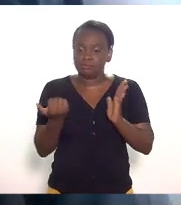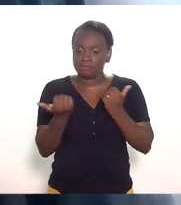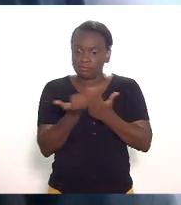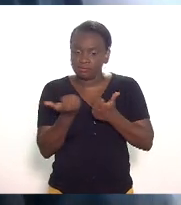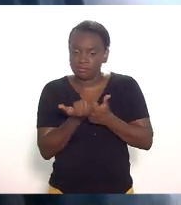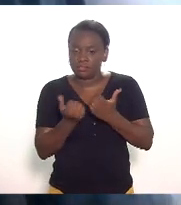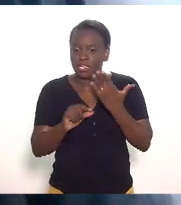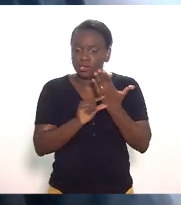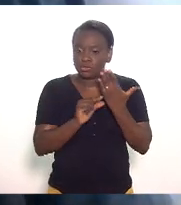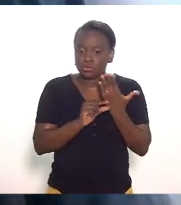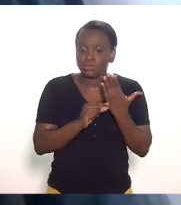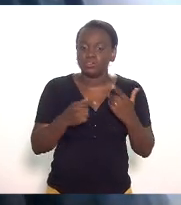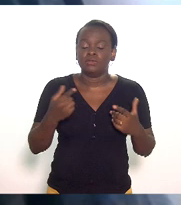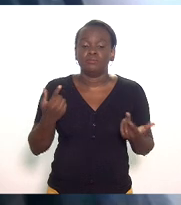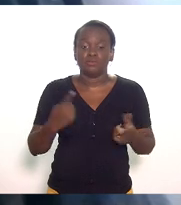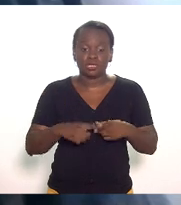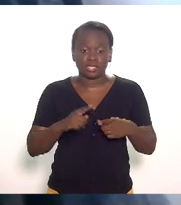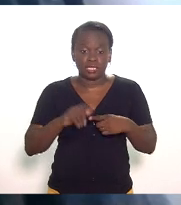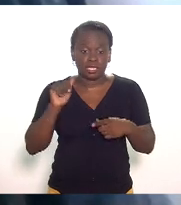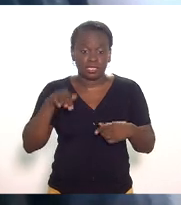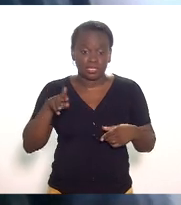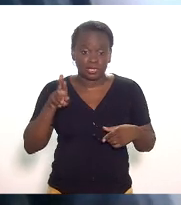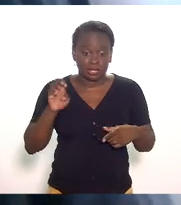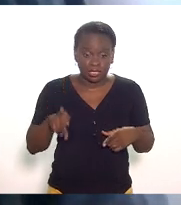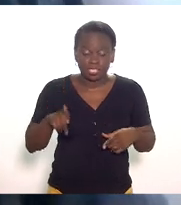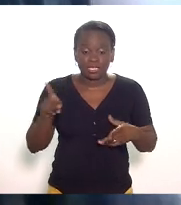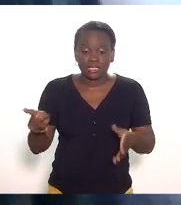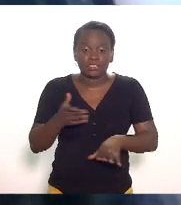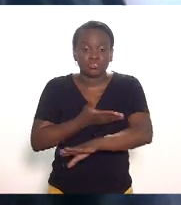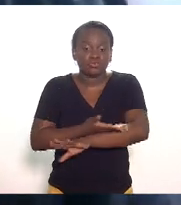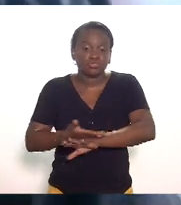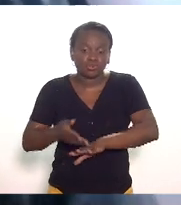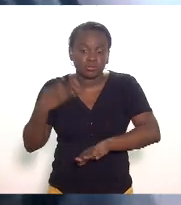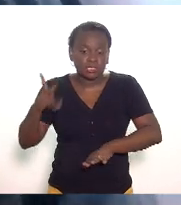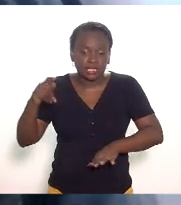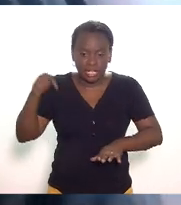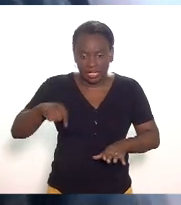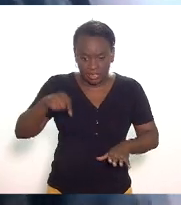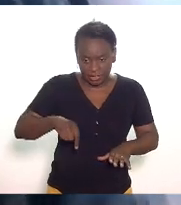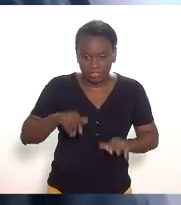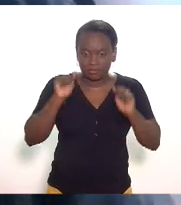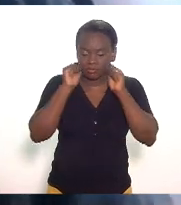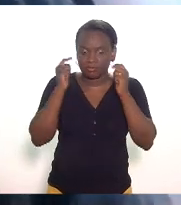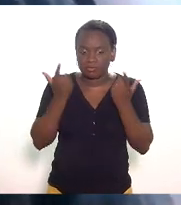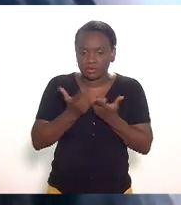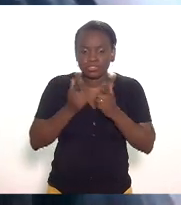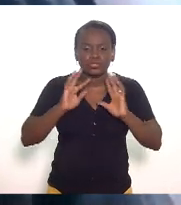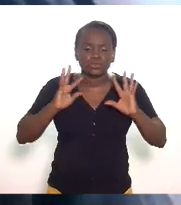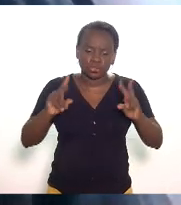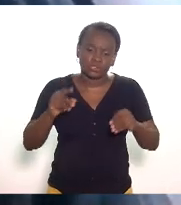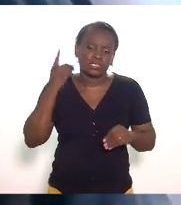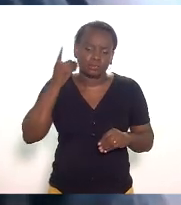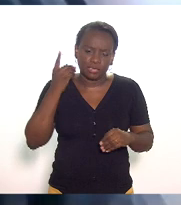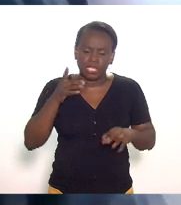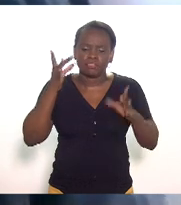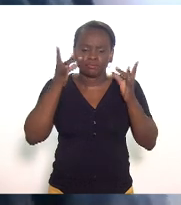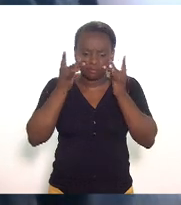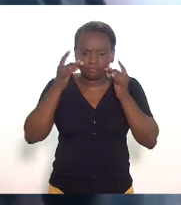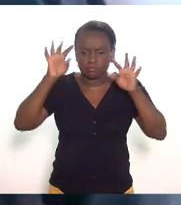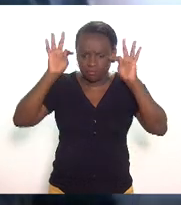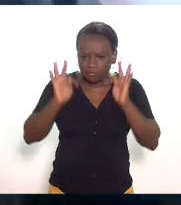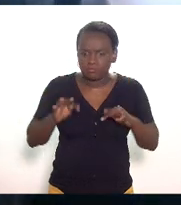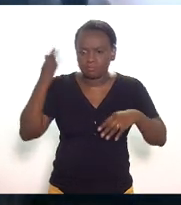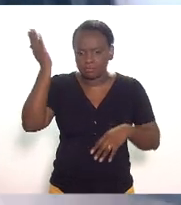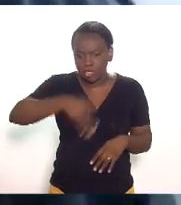projeto, porque o André Siciliano é uma pessoa que, na prática dele aqui na Assembleia, todos os deputados são testemunhos disso,